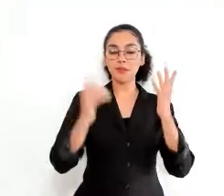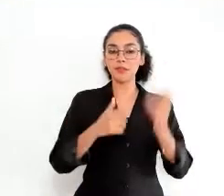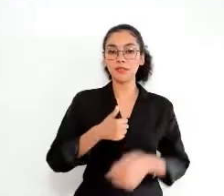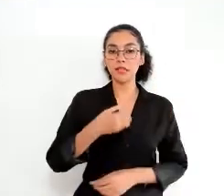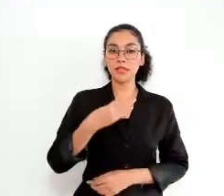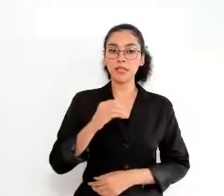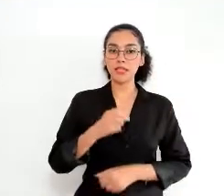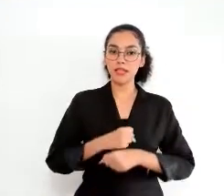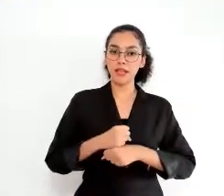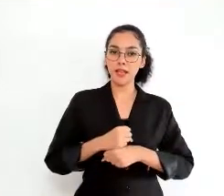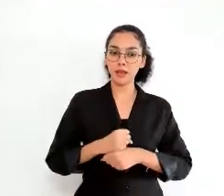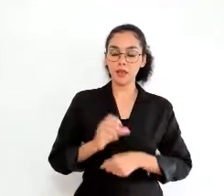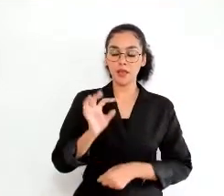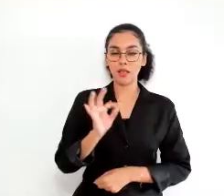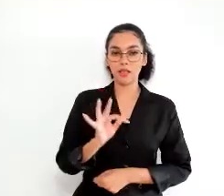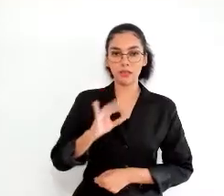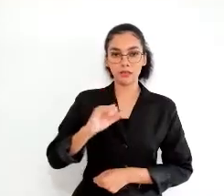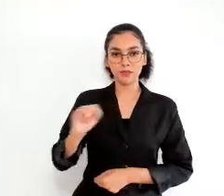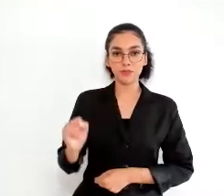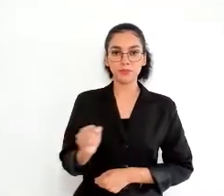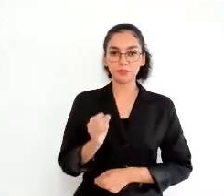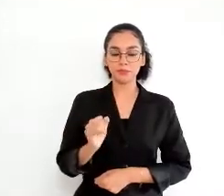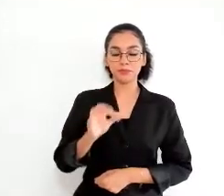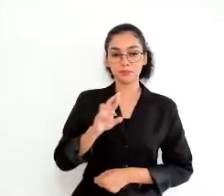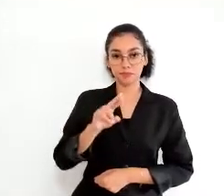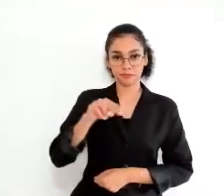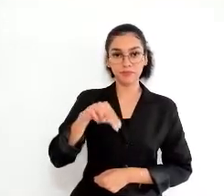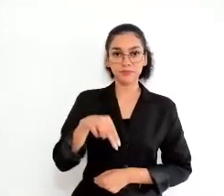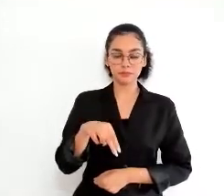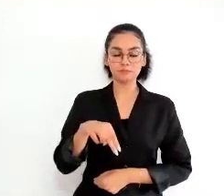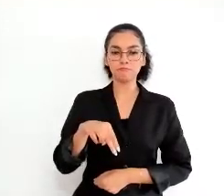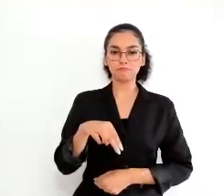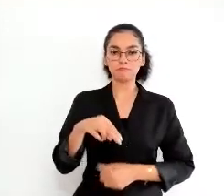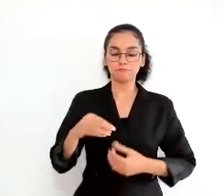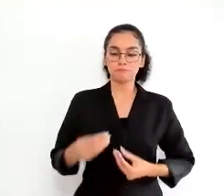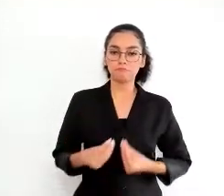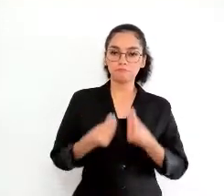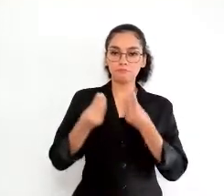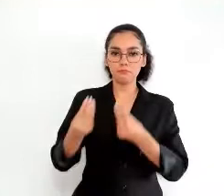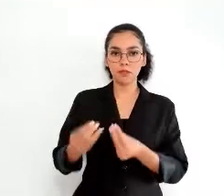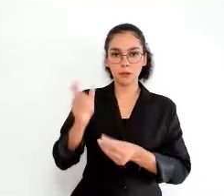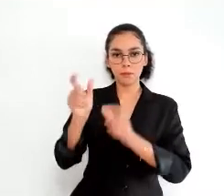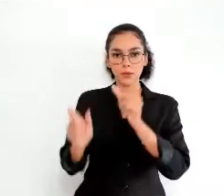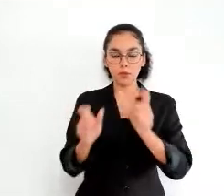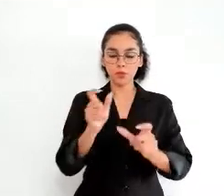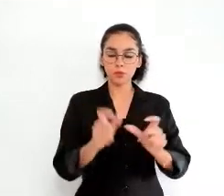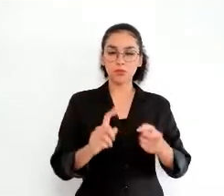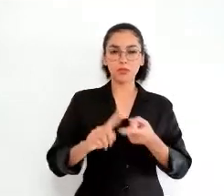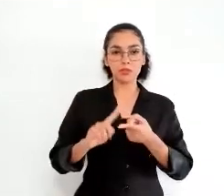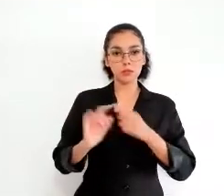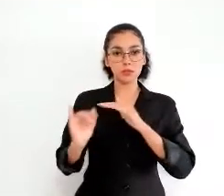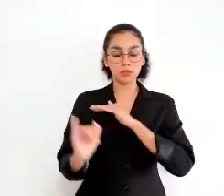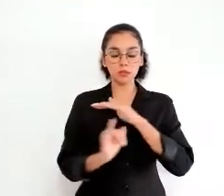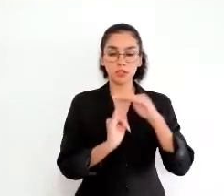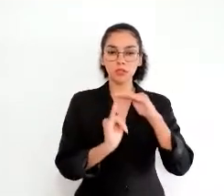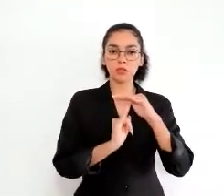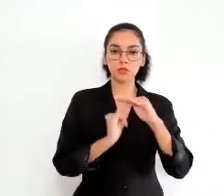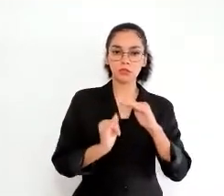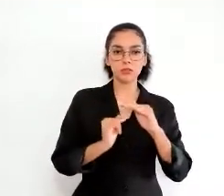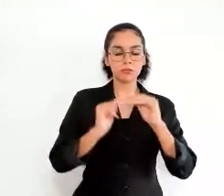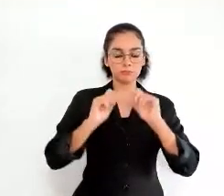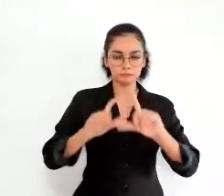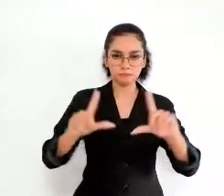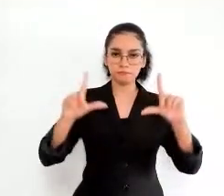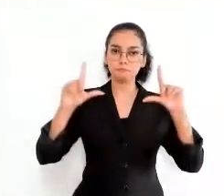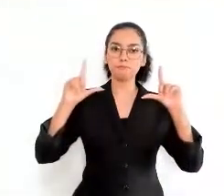de Justiça do Rio Grande do Norte, a ser concedida a pessoas e instituições que tenham se destacado em prol